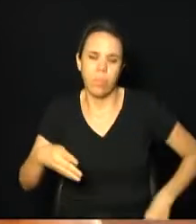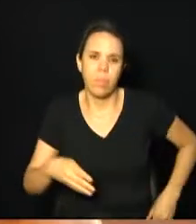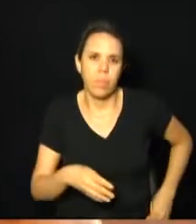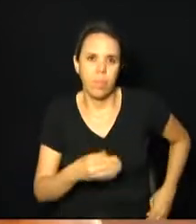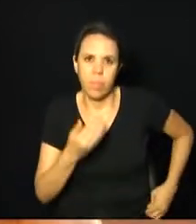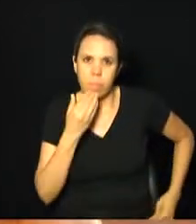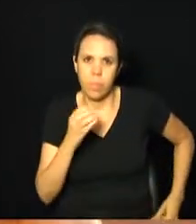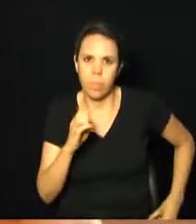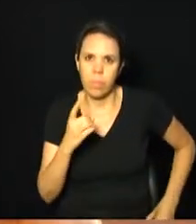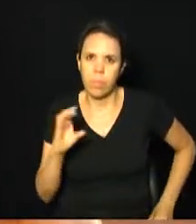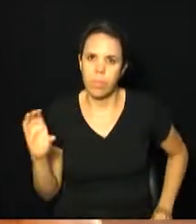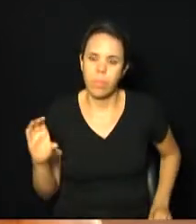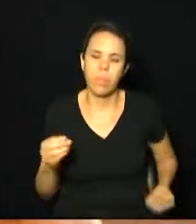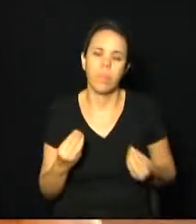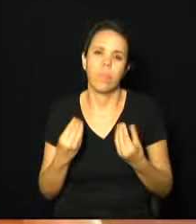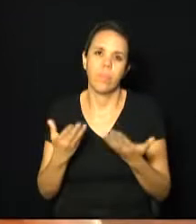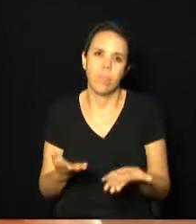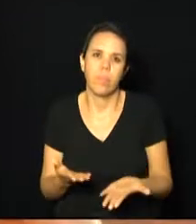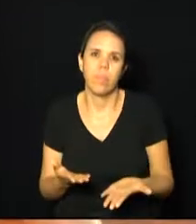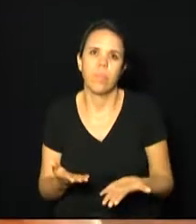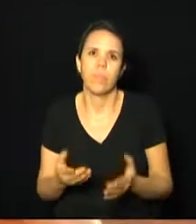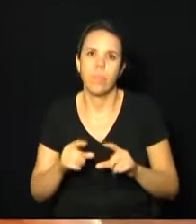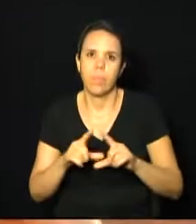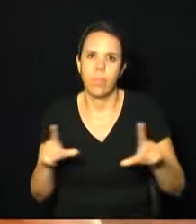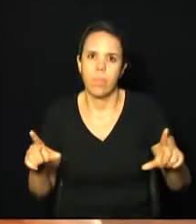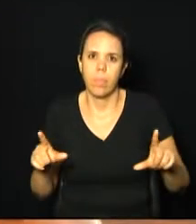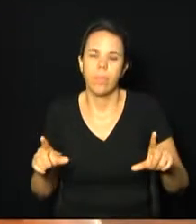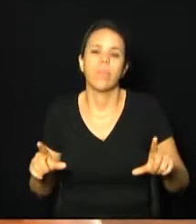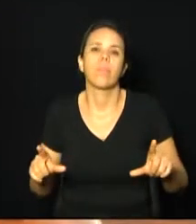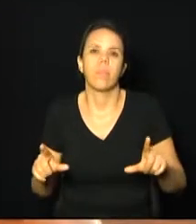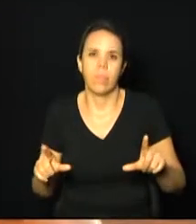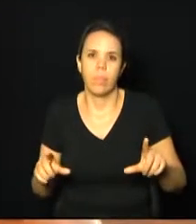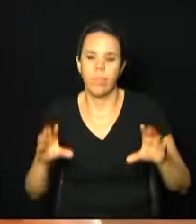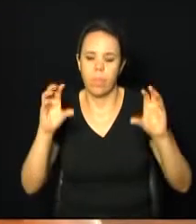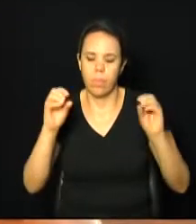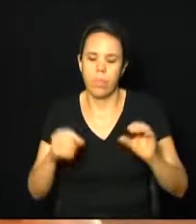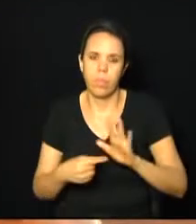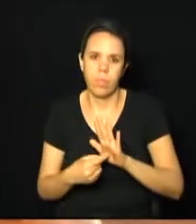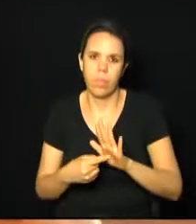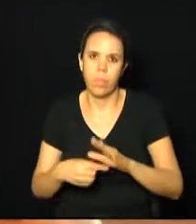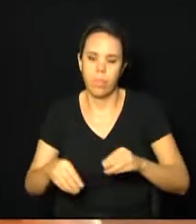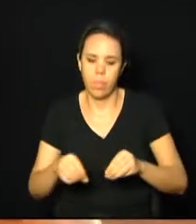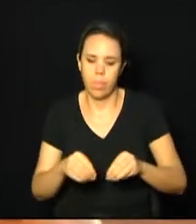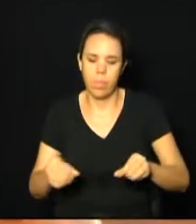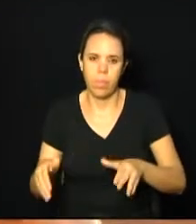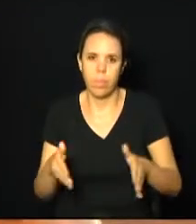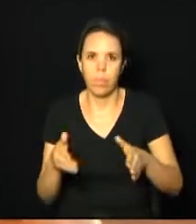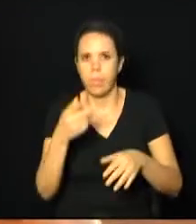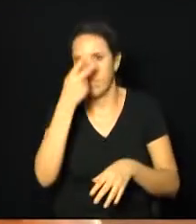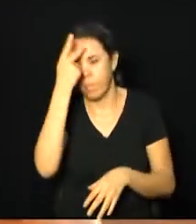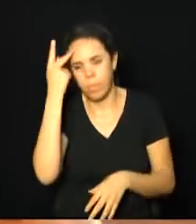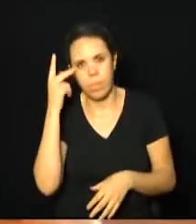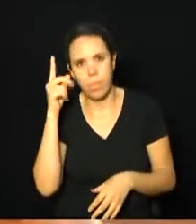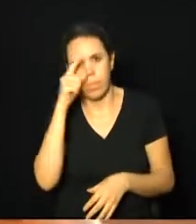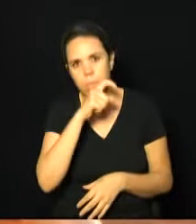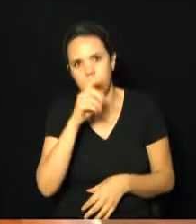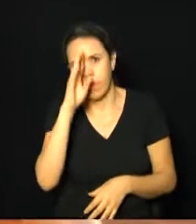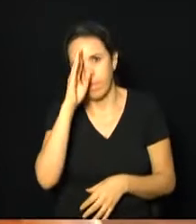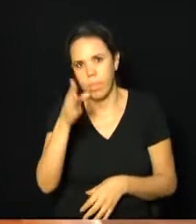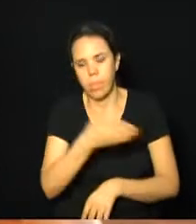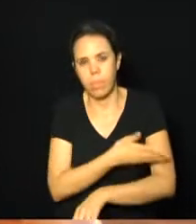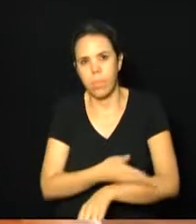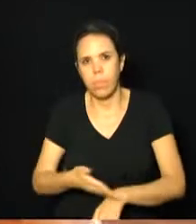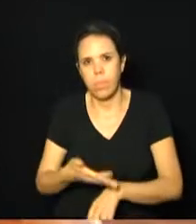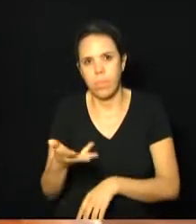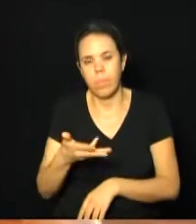fato de nos fornecer as placas para sinalização. Porque na terra é difícil a pessoa que, principalmente quem está